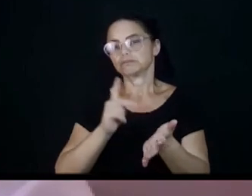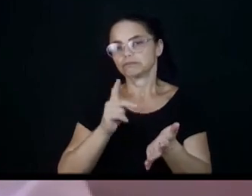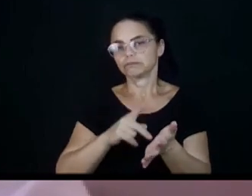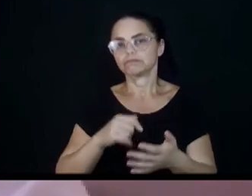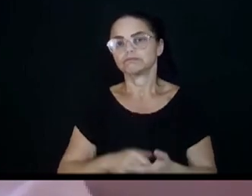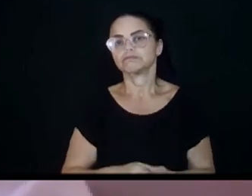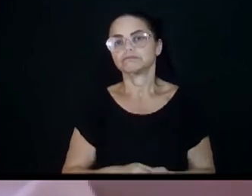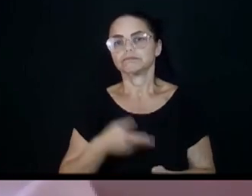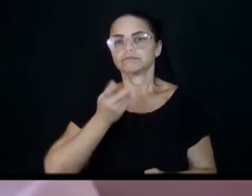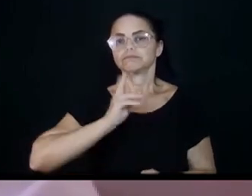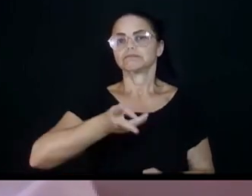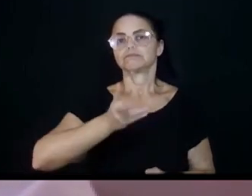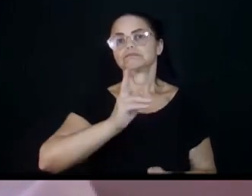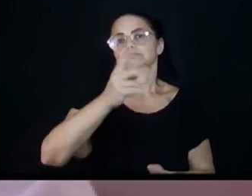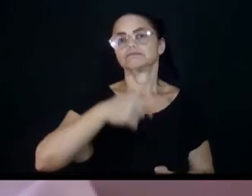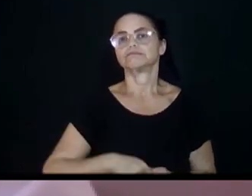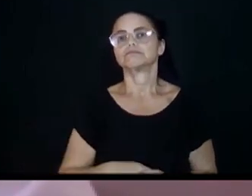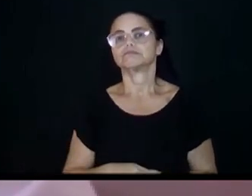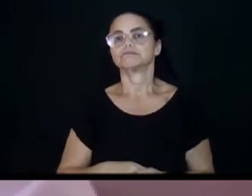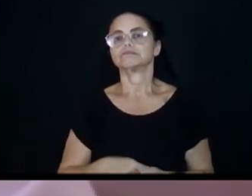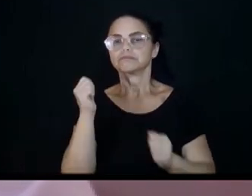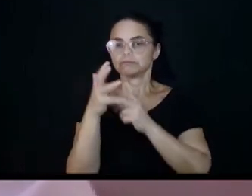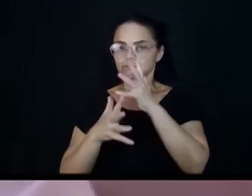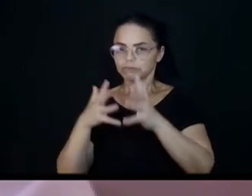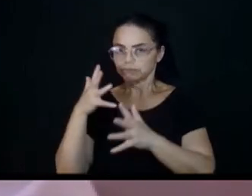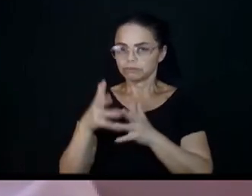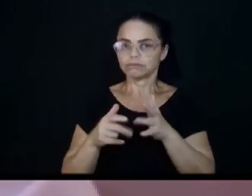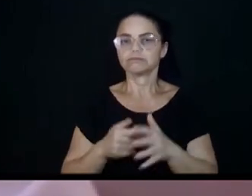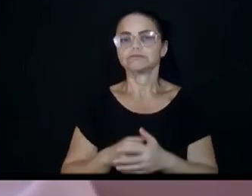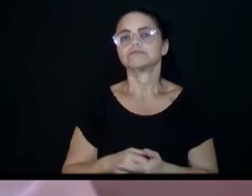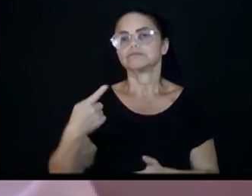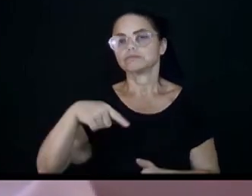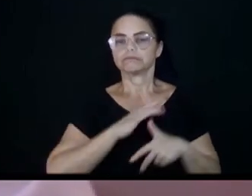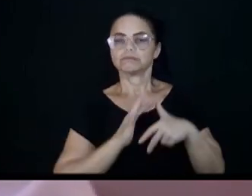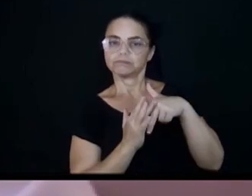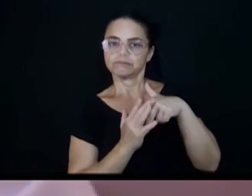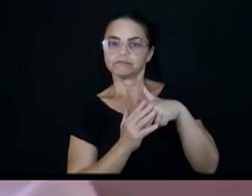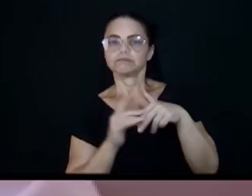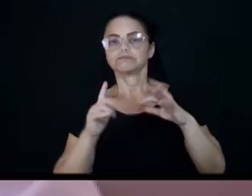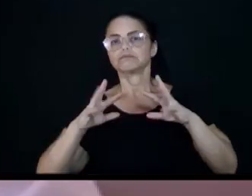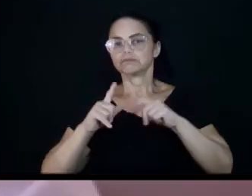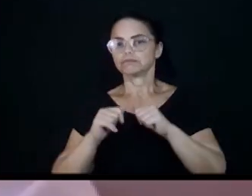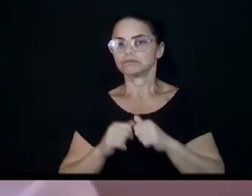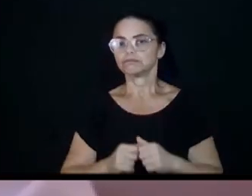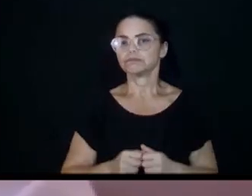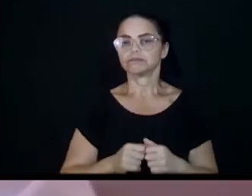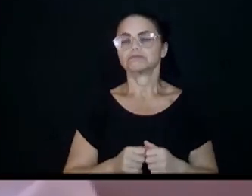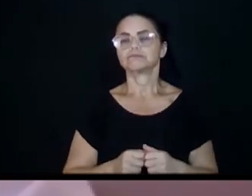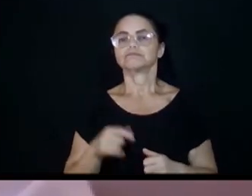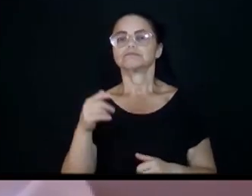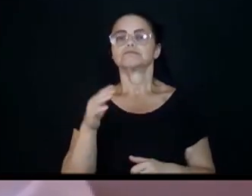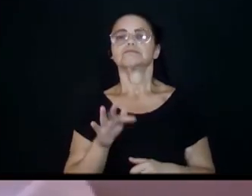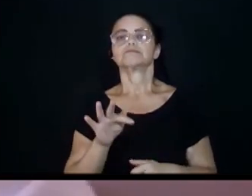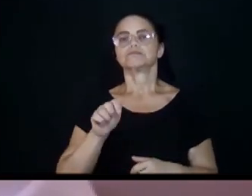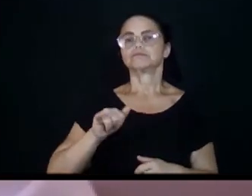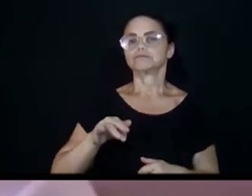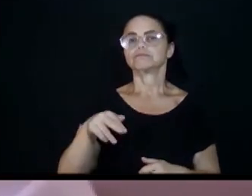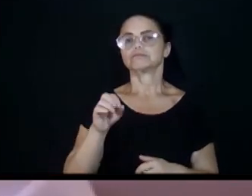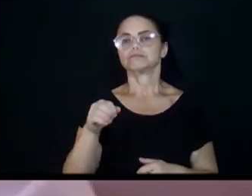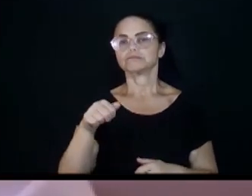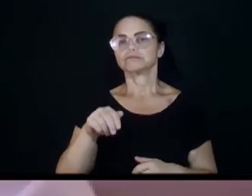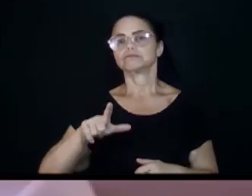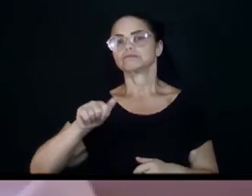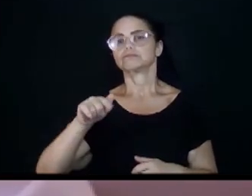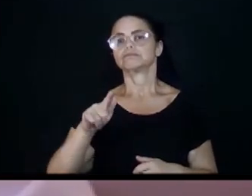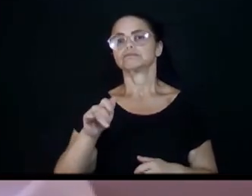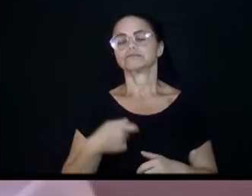e a gente sempre fala para os nossos pacientes e para todos, da fibromialgia, que é uma doença real, verdadeira, e